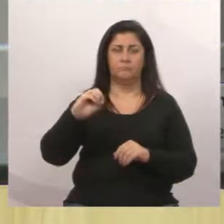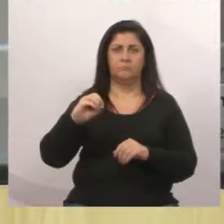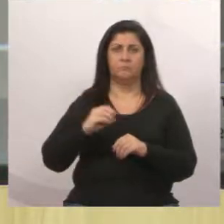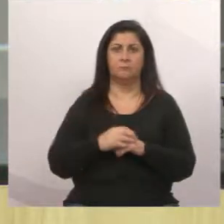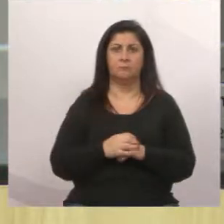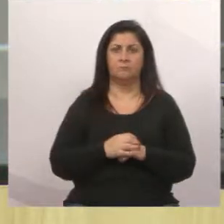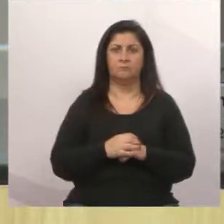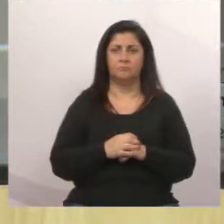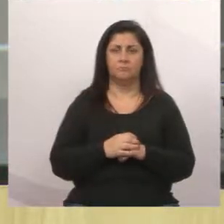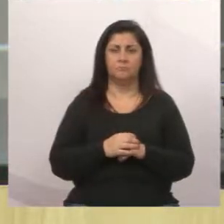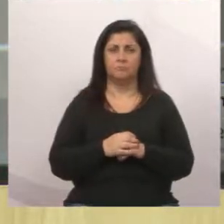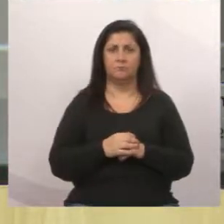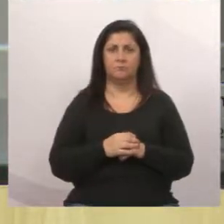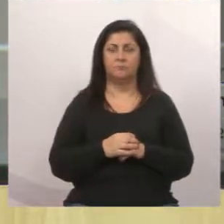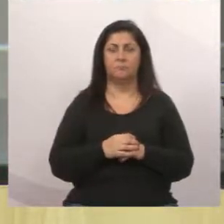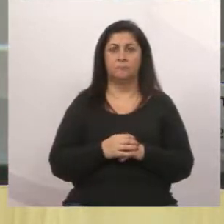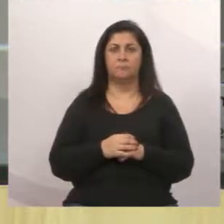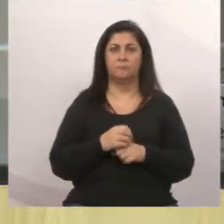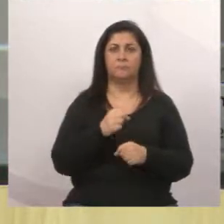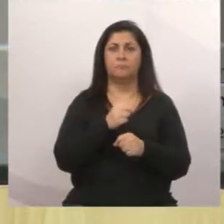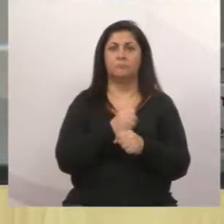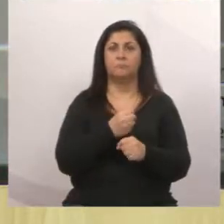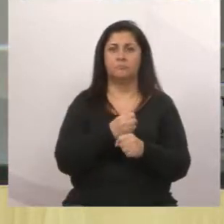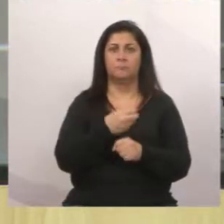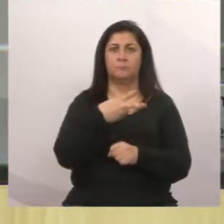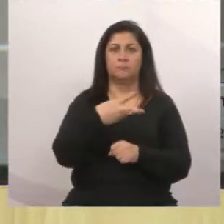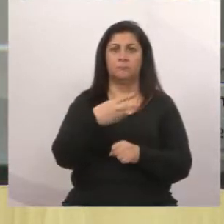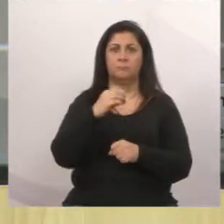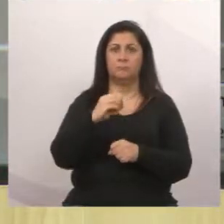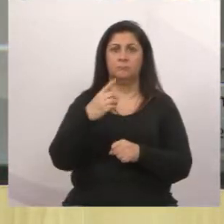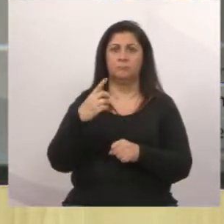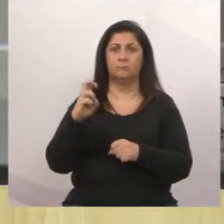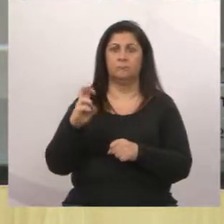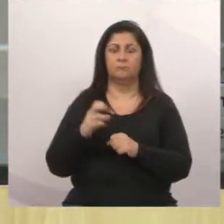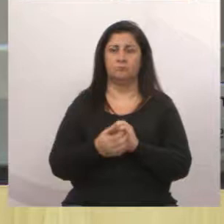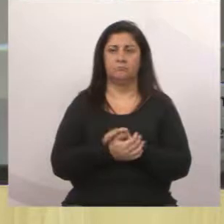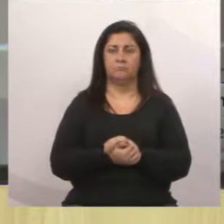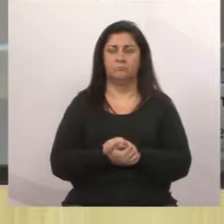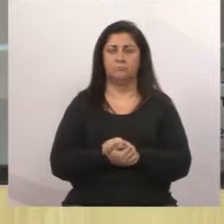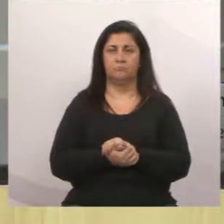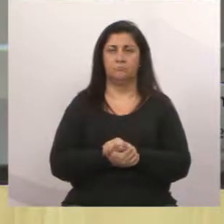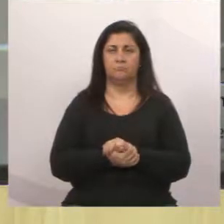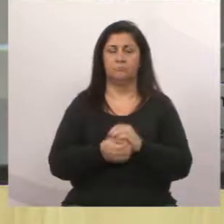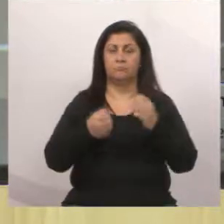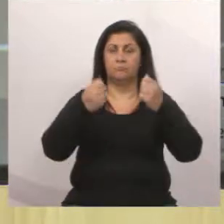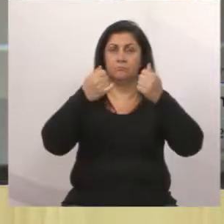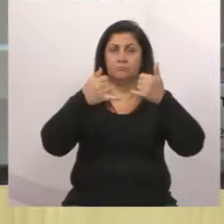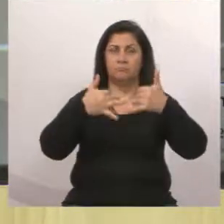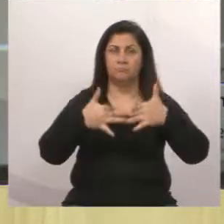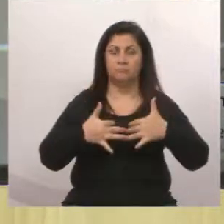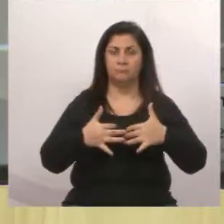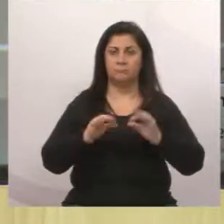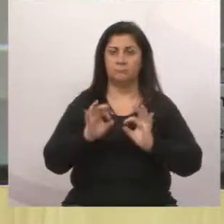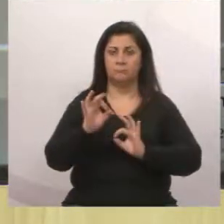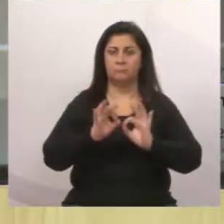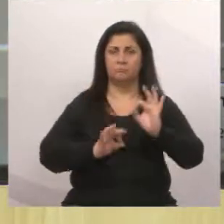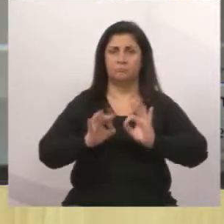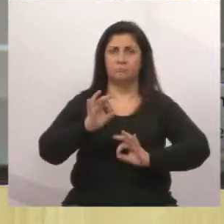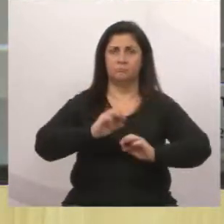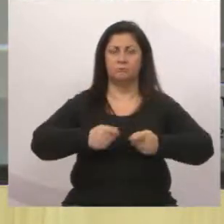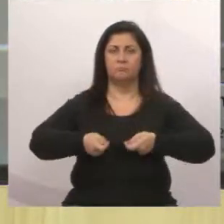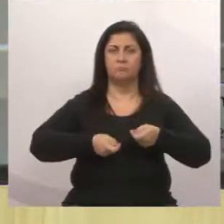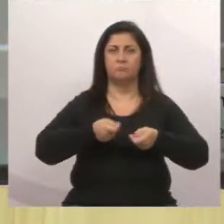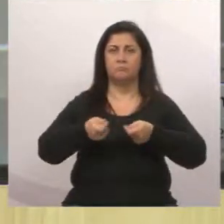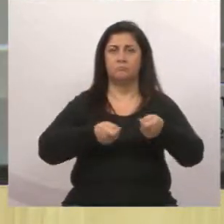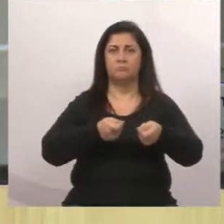5.930, de 13 de abril de 2015, que dispõe sobre a estrutura